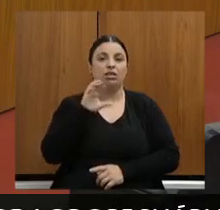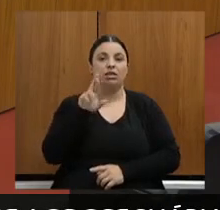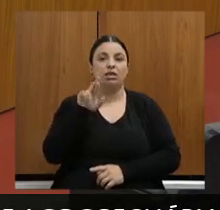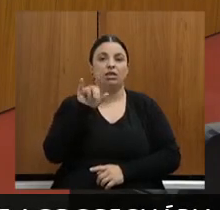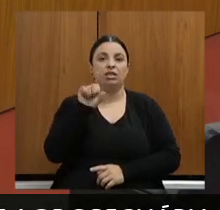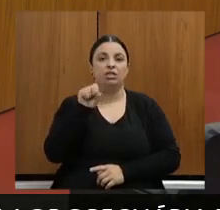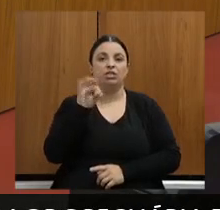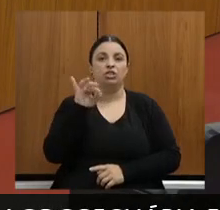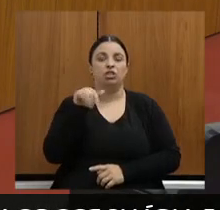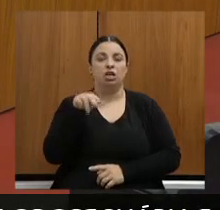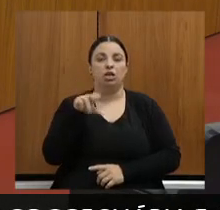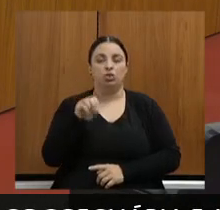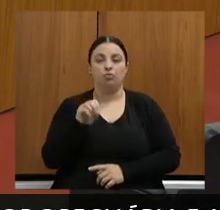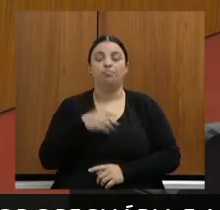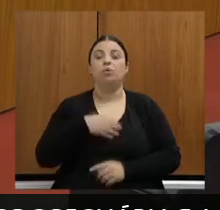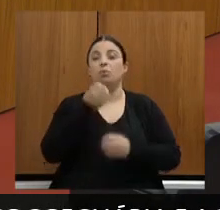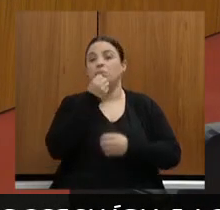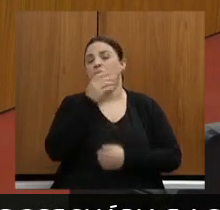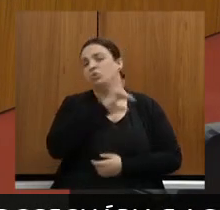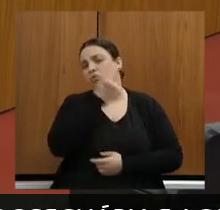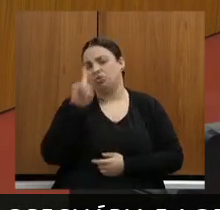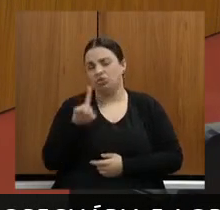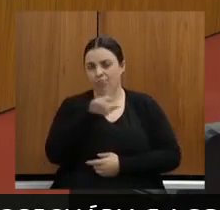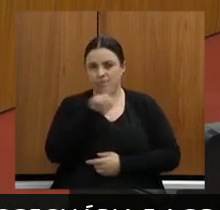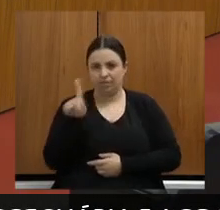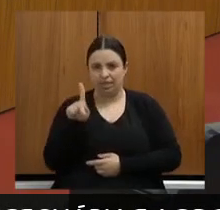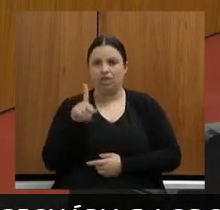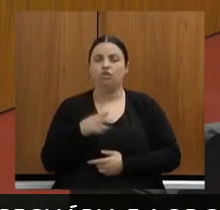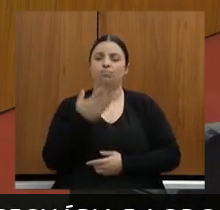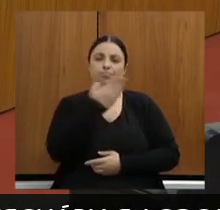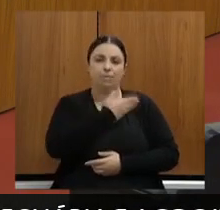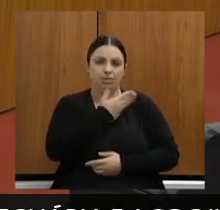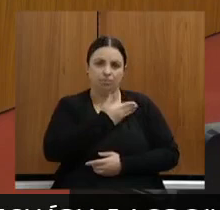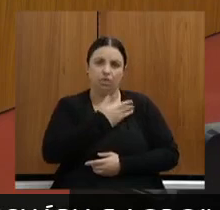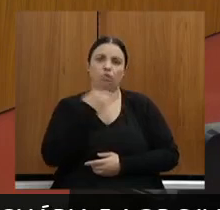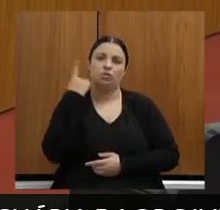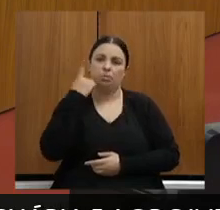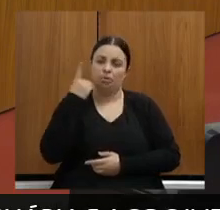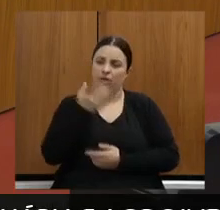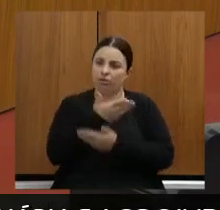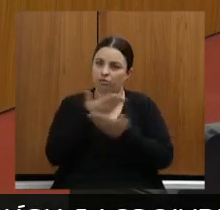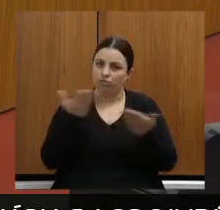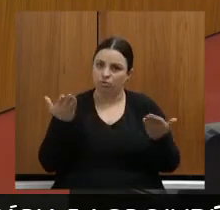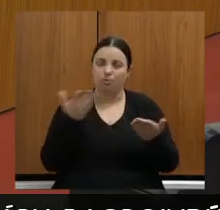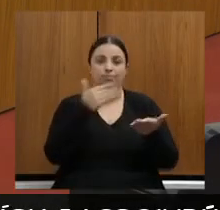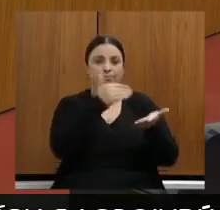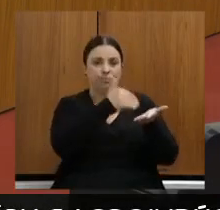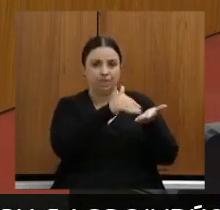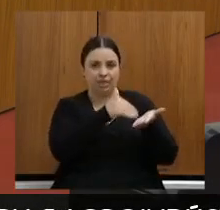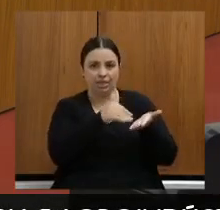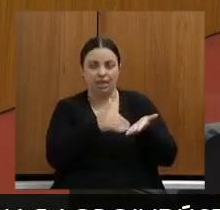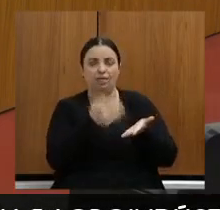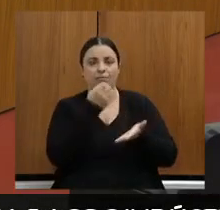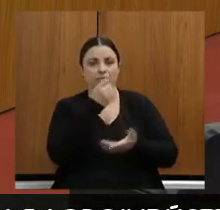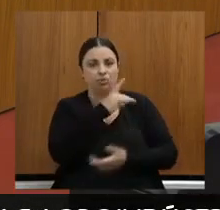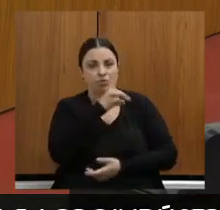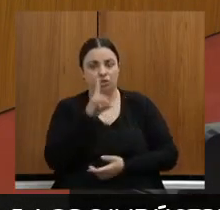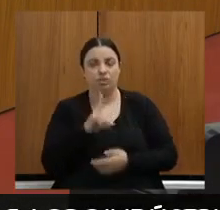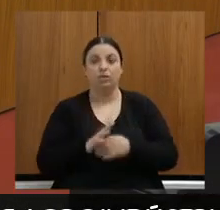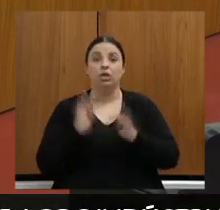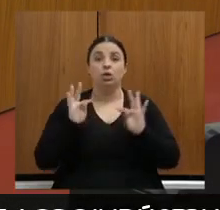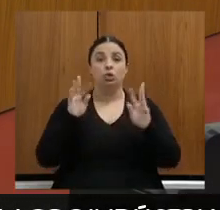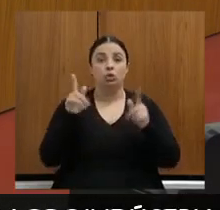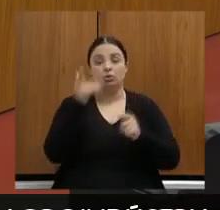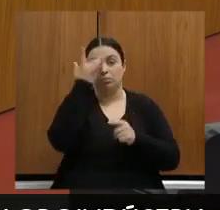é muito bom dia presidente nobres colegas deputados secretária a